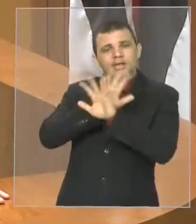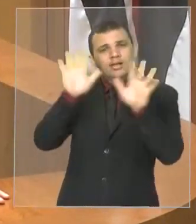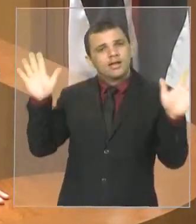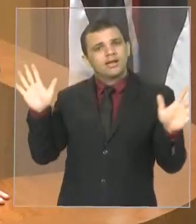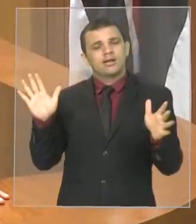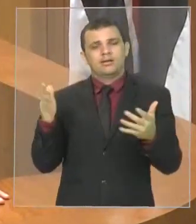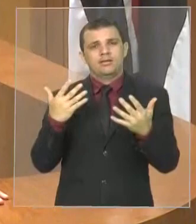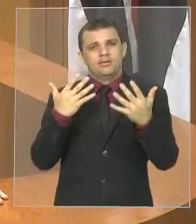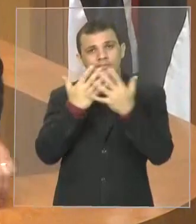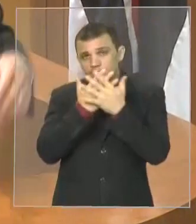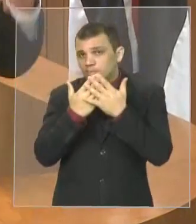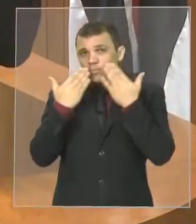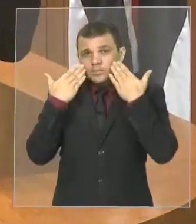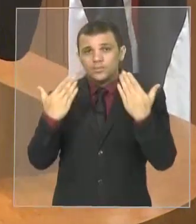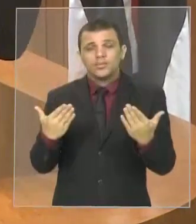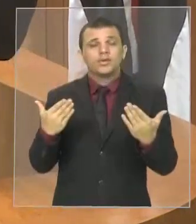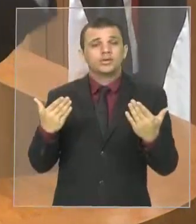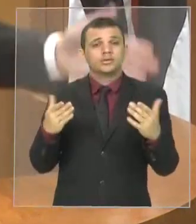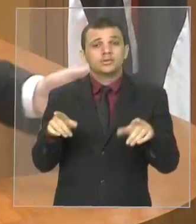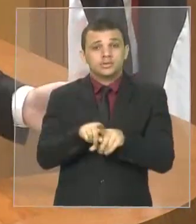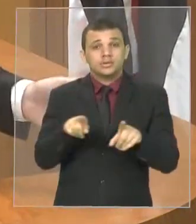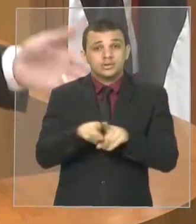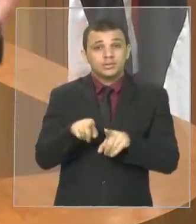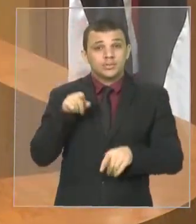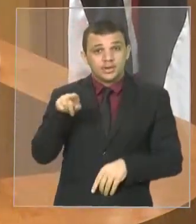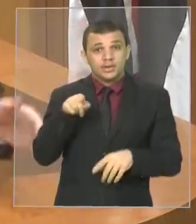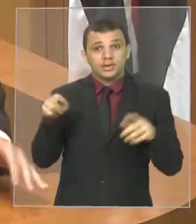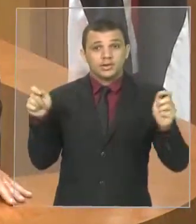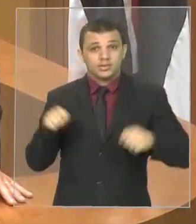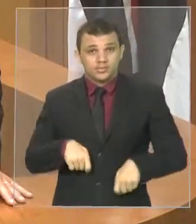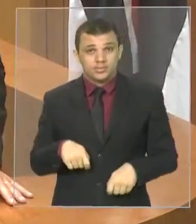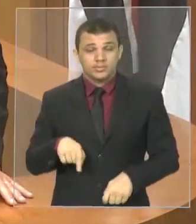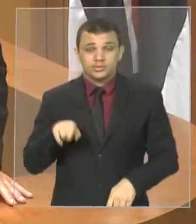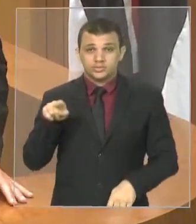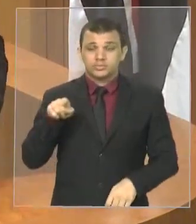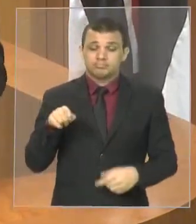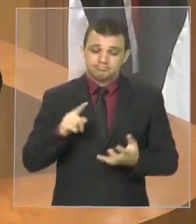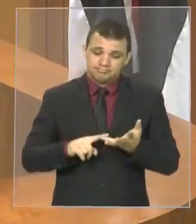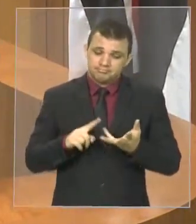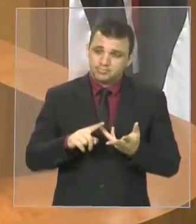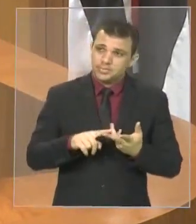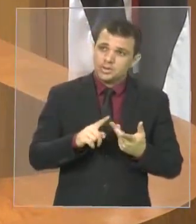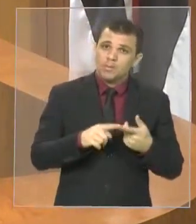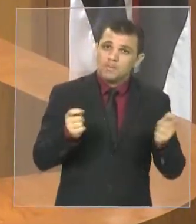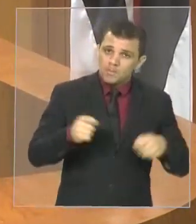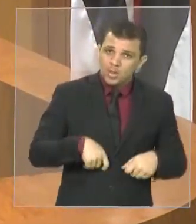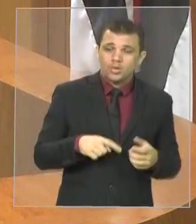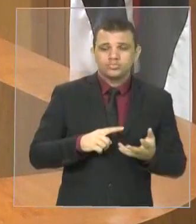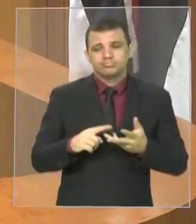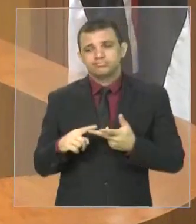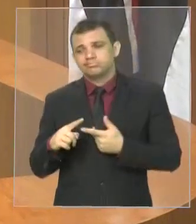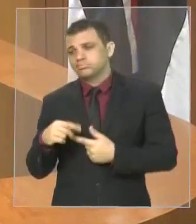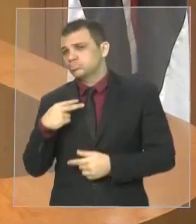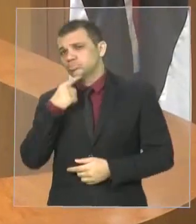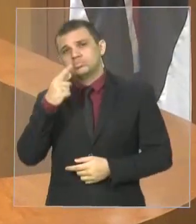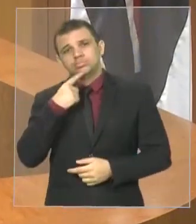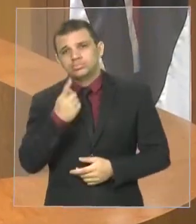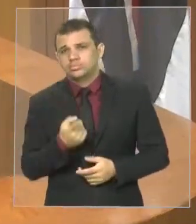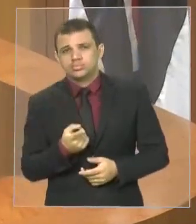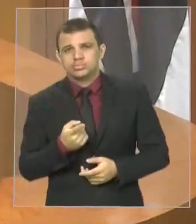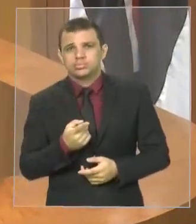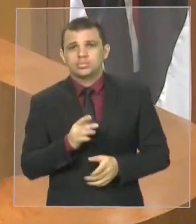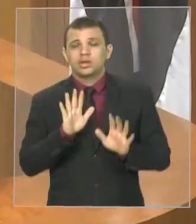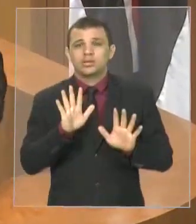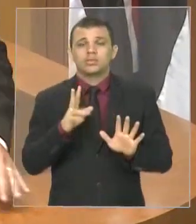forma transparente, e mostrando aquilo que pode ser feito e aquilo que não pode ser feito. O que não pode acontecer, senhores,